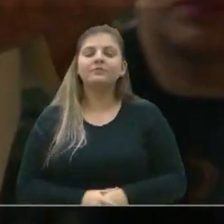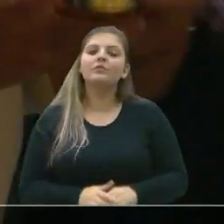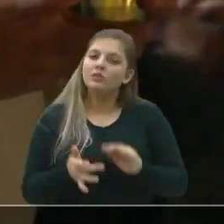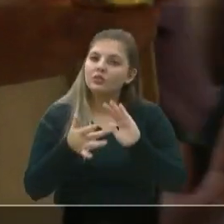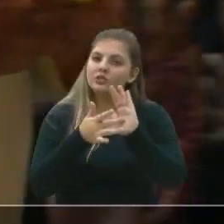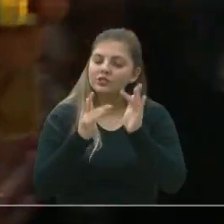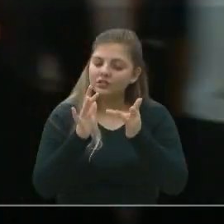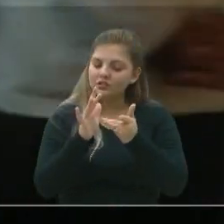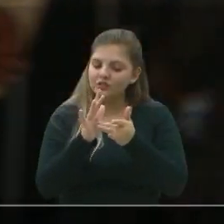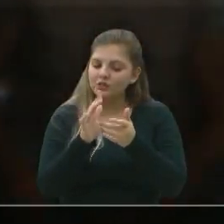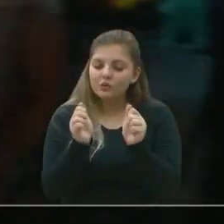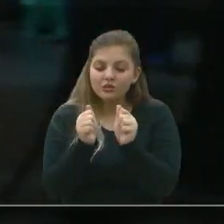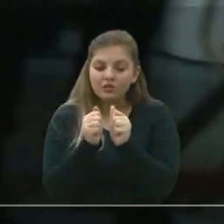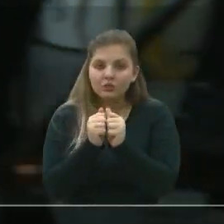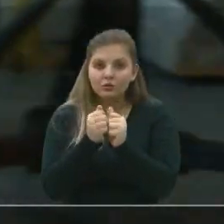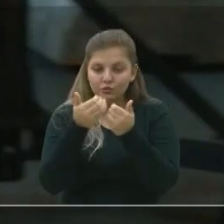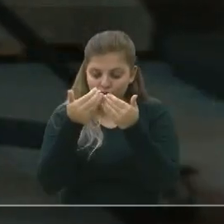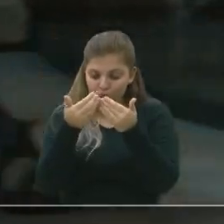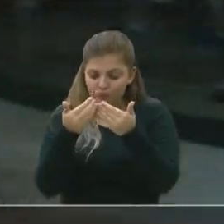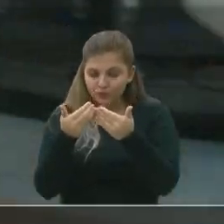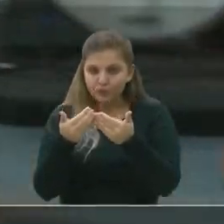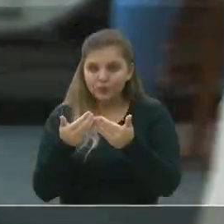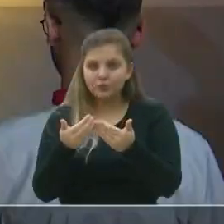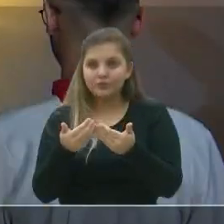Jesus está aqui.